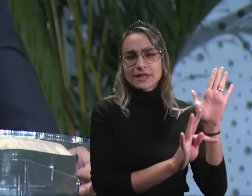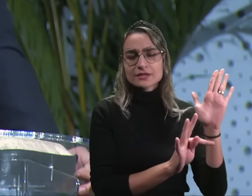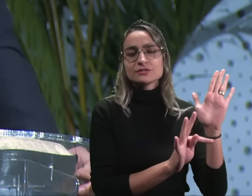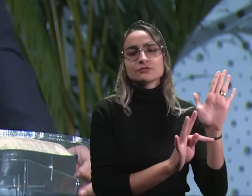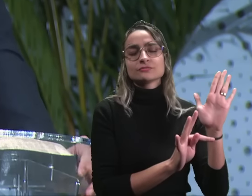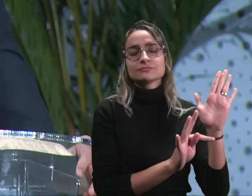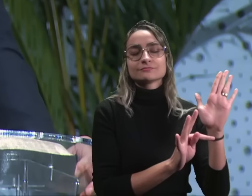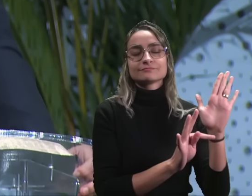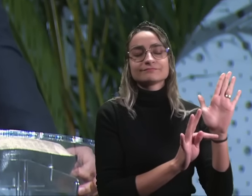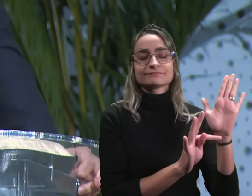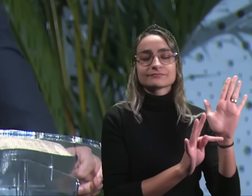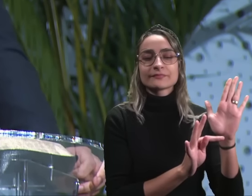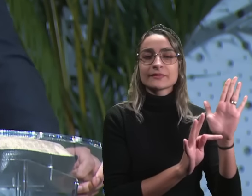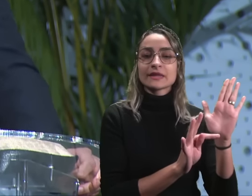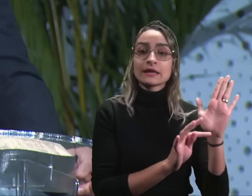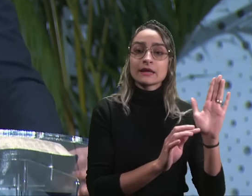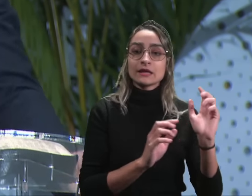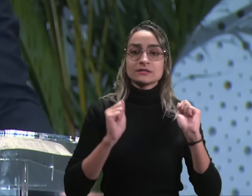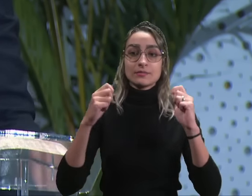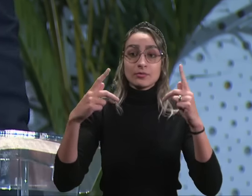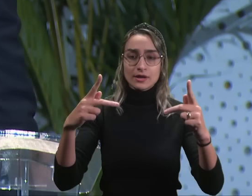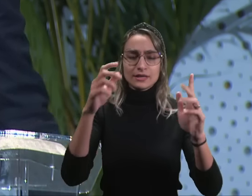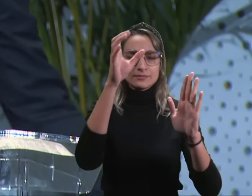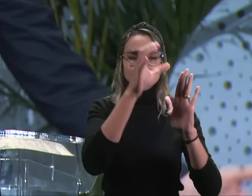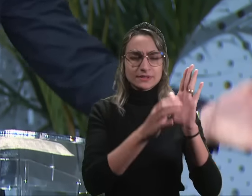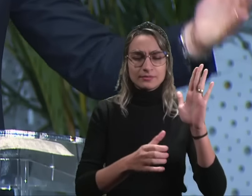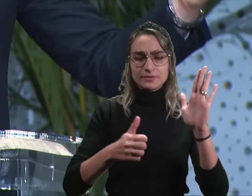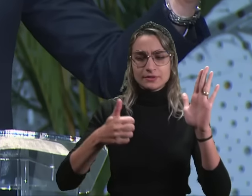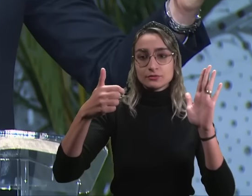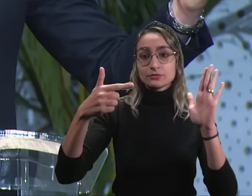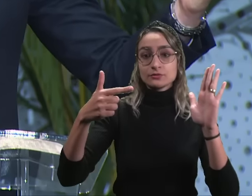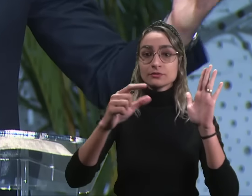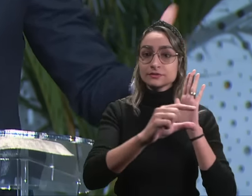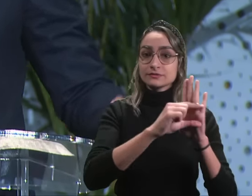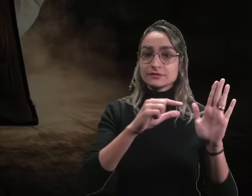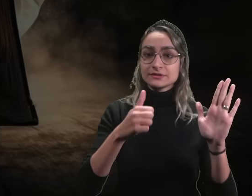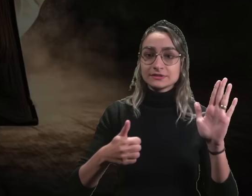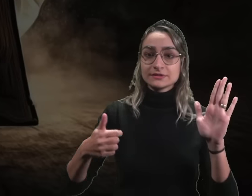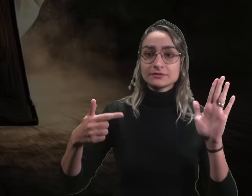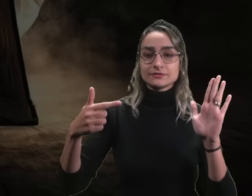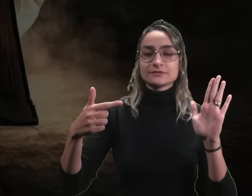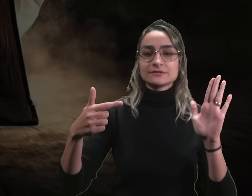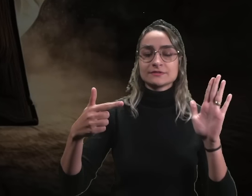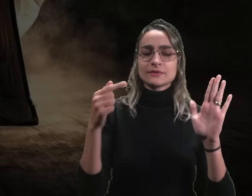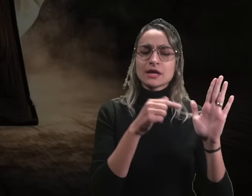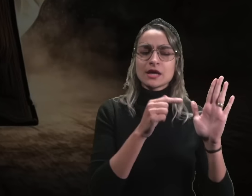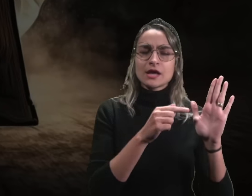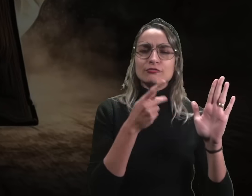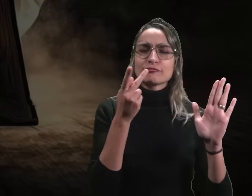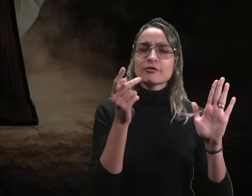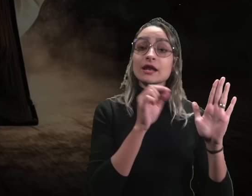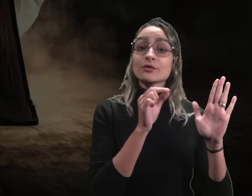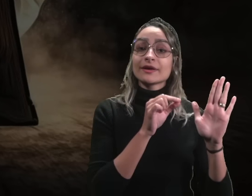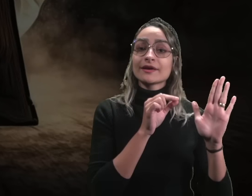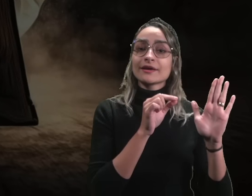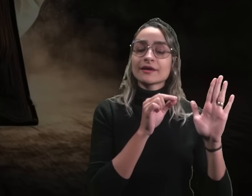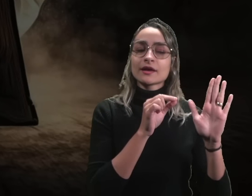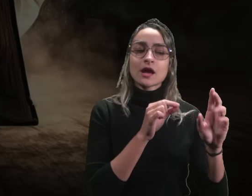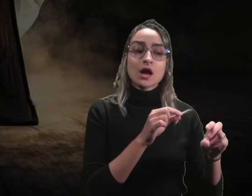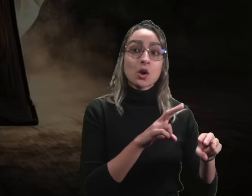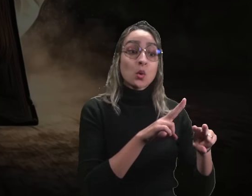Apocalipse 12 Versículo 12 a palavra do senhor diz por isso festei os céus E vós